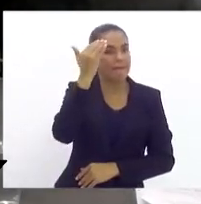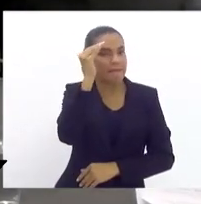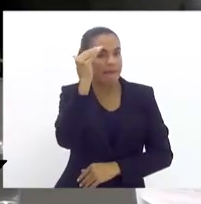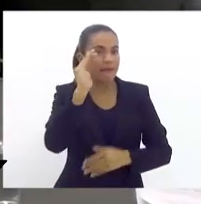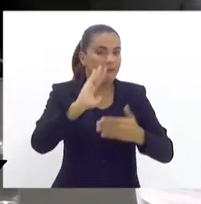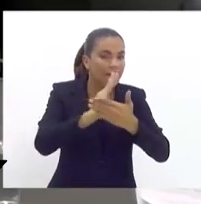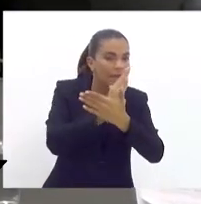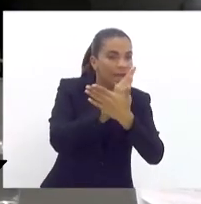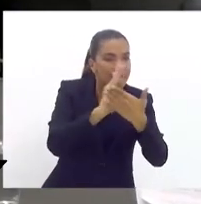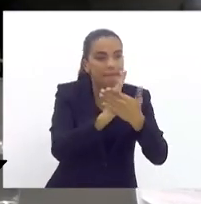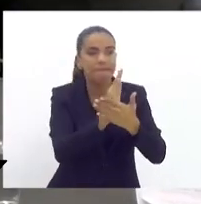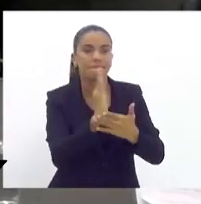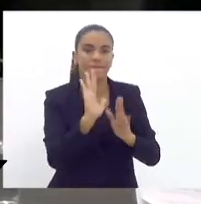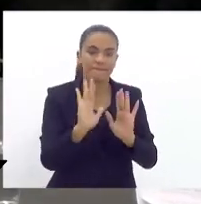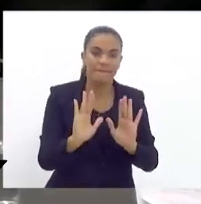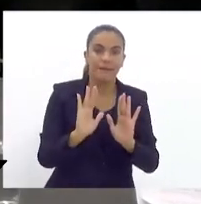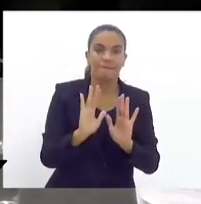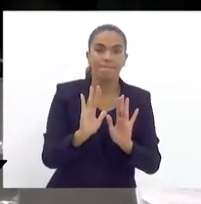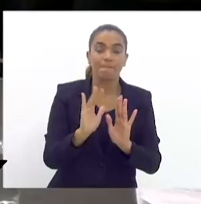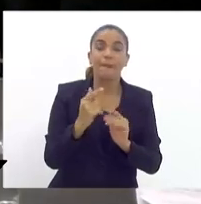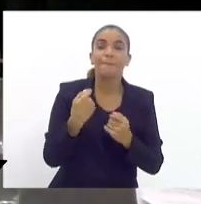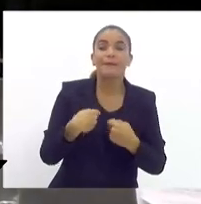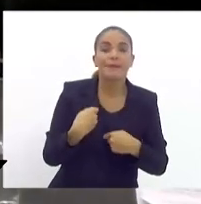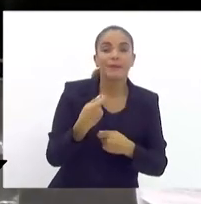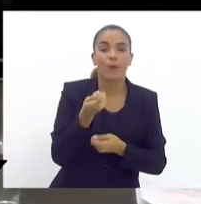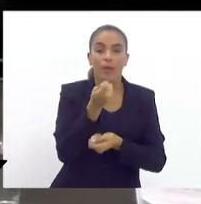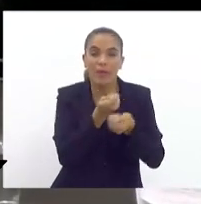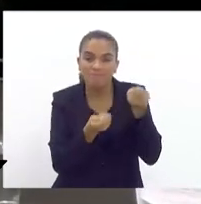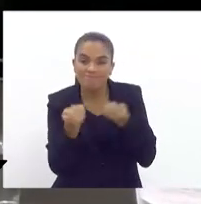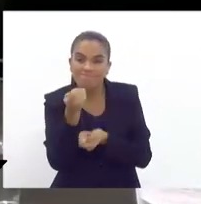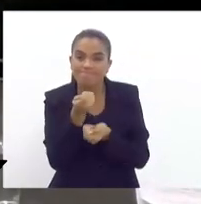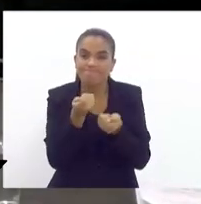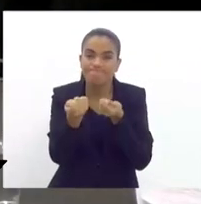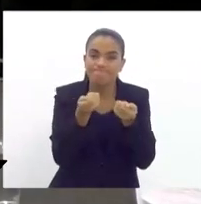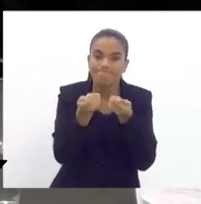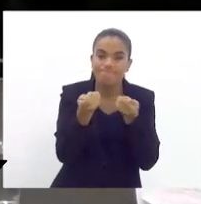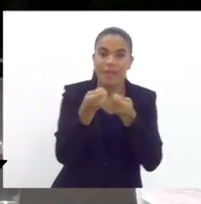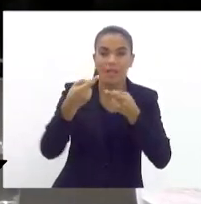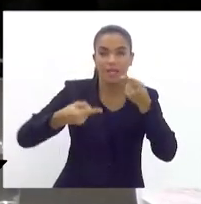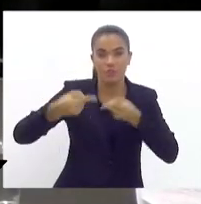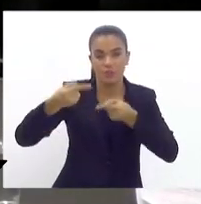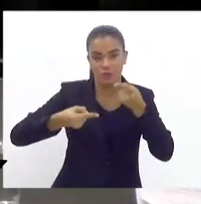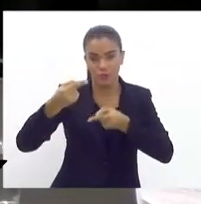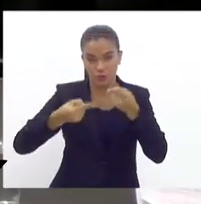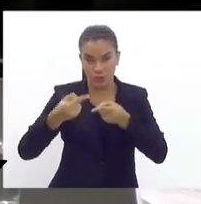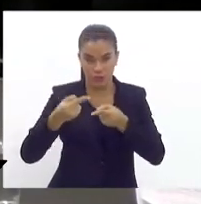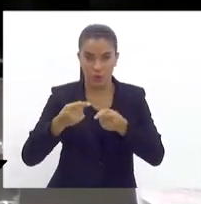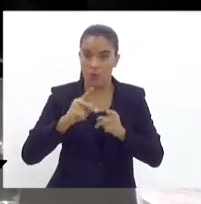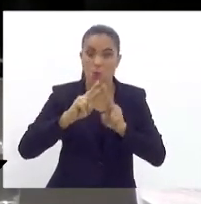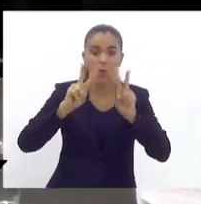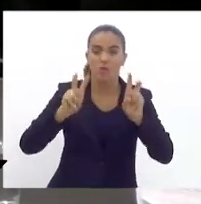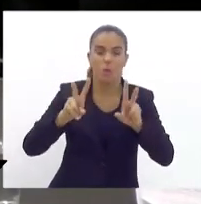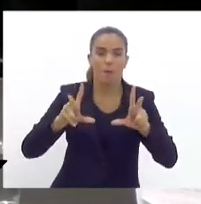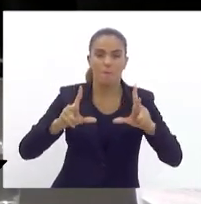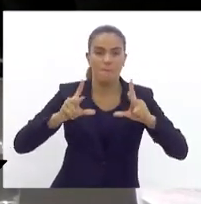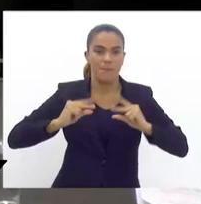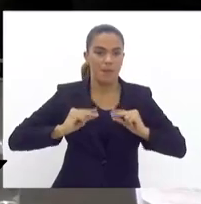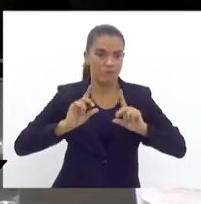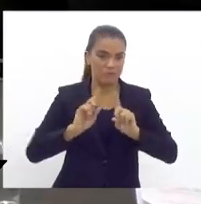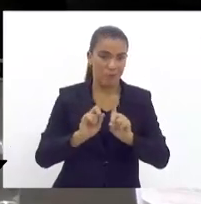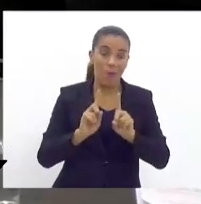né? Então, isso precisa ser balizado não na discussão muito de mérito, mas na discussão mesmo